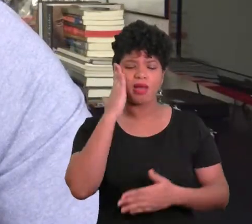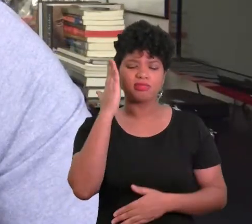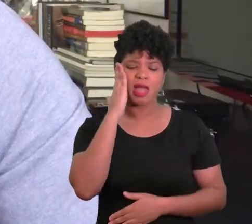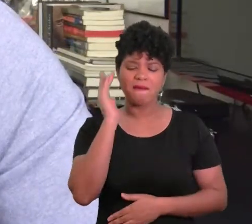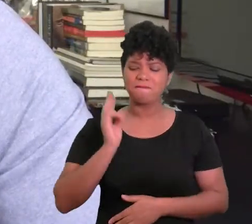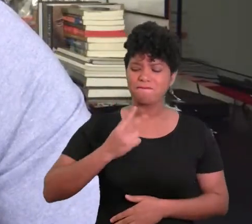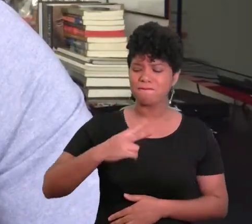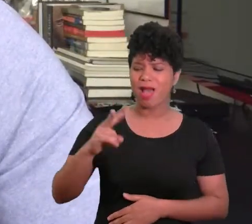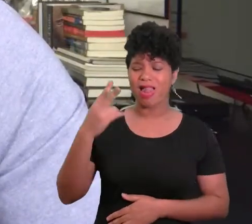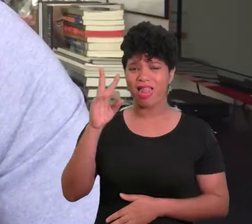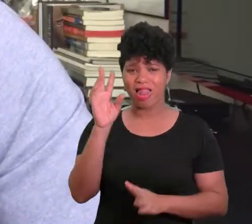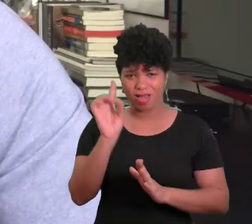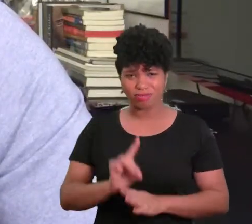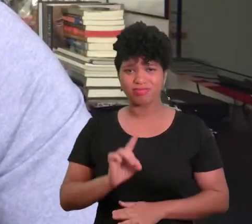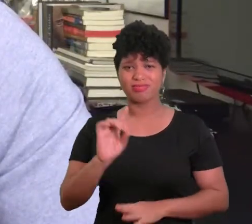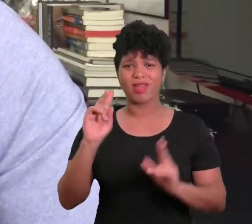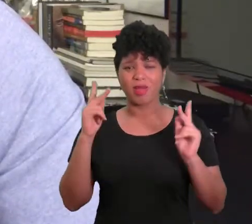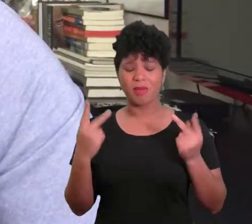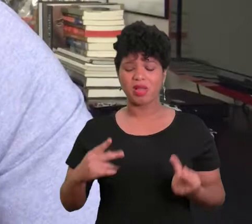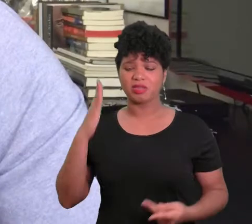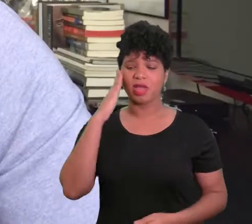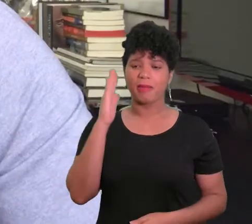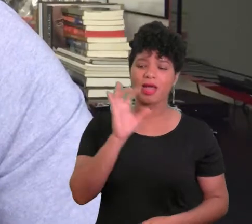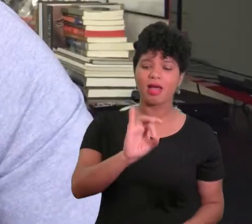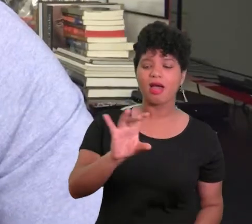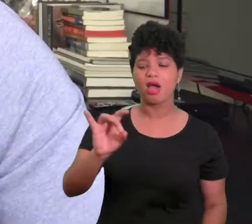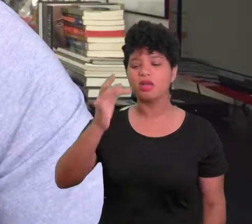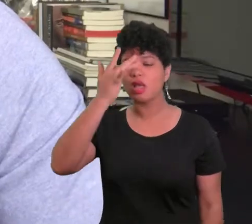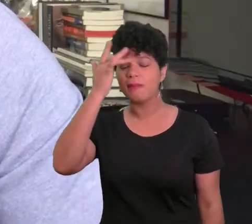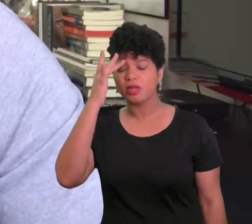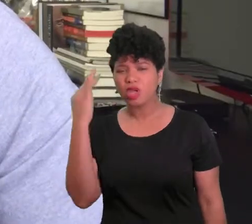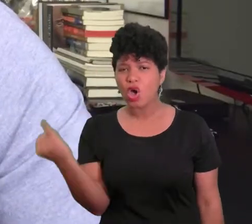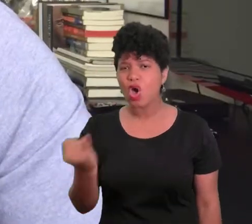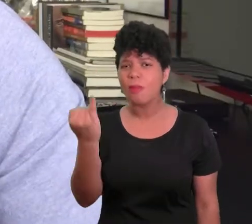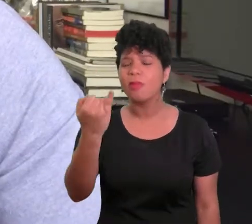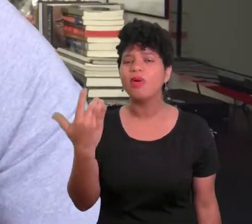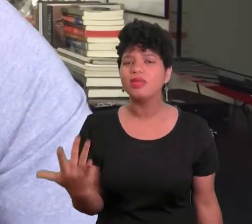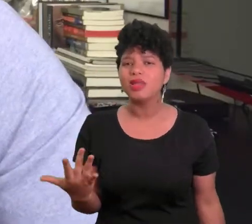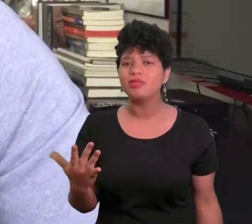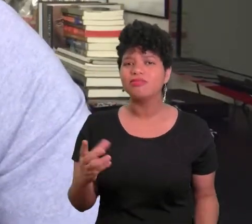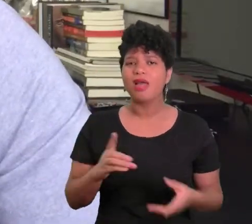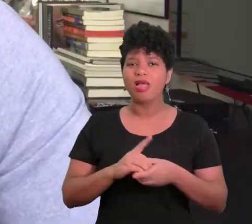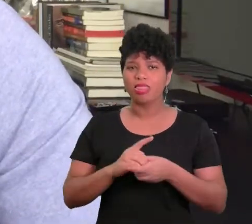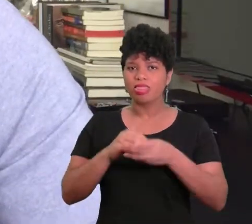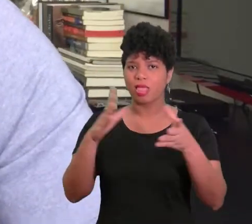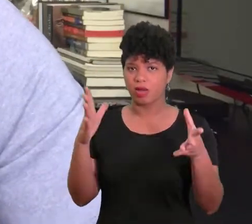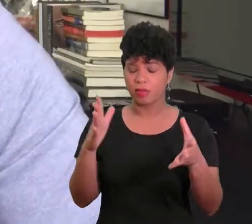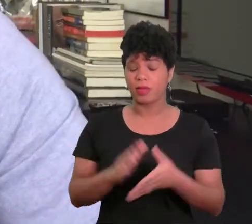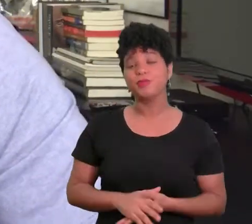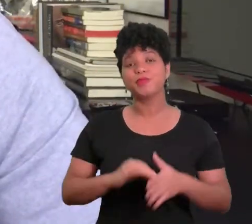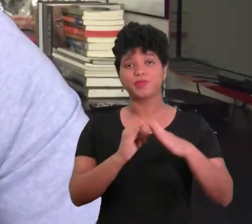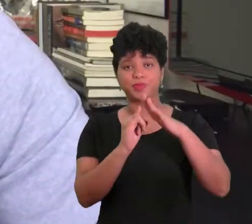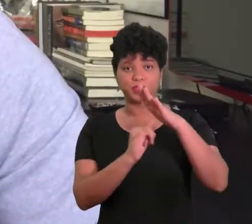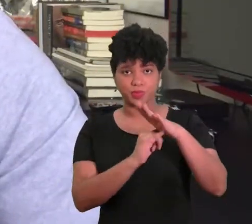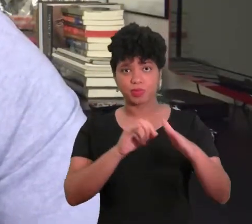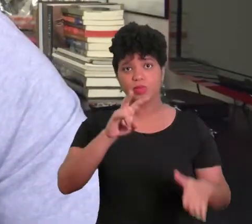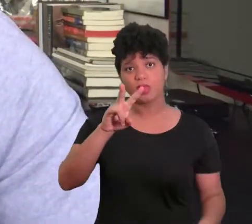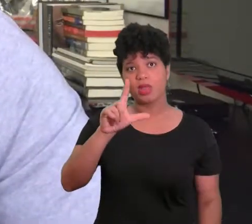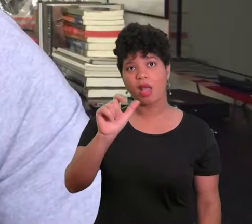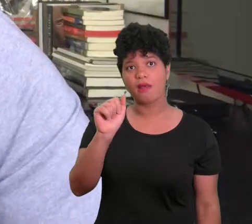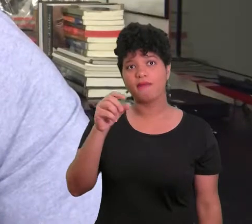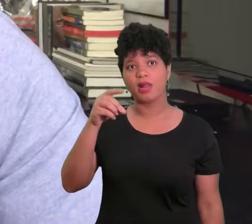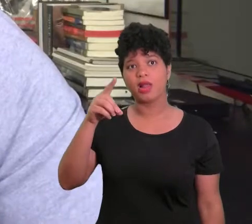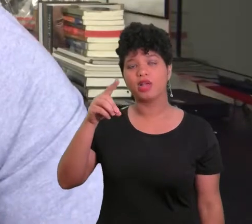dos direitos humanos, a dignidade humana e a importância da nossa democracia. O Instituto Vladimir Herzog, desde a